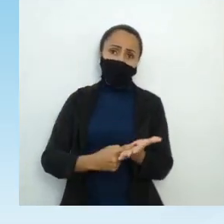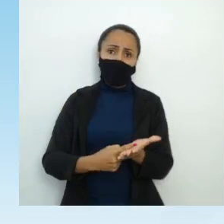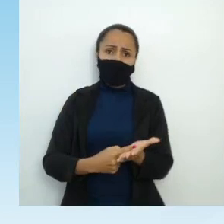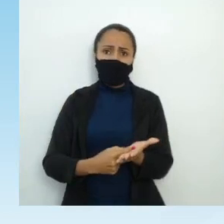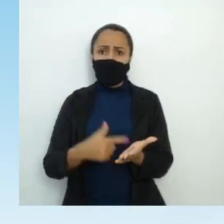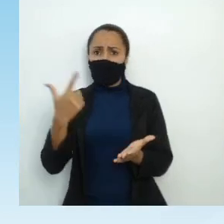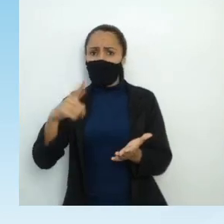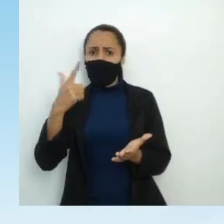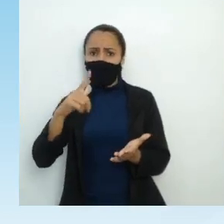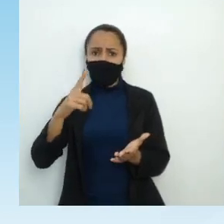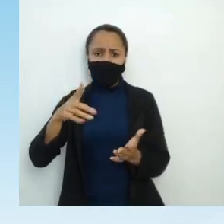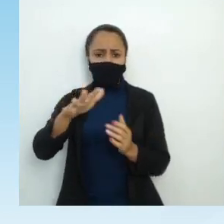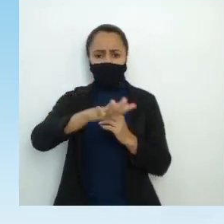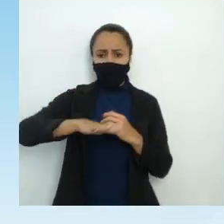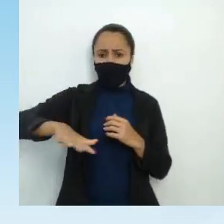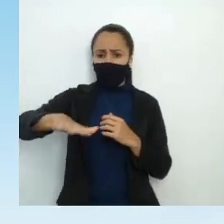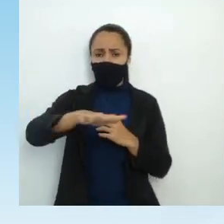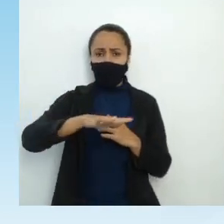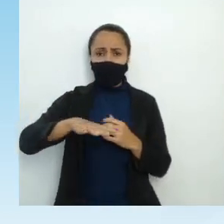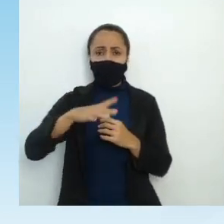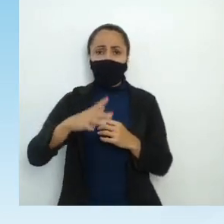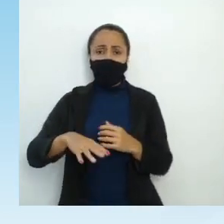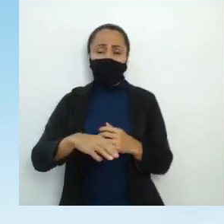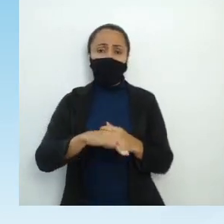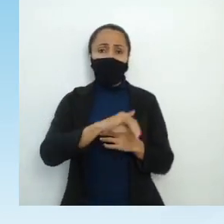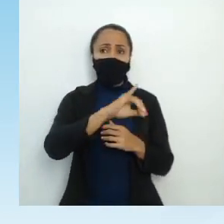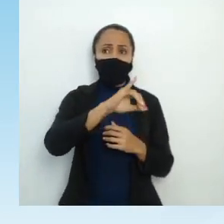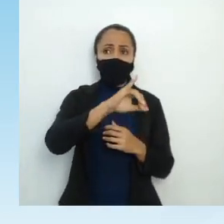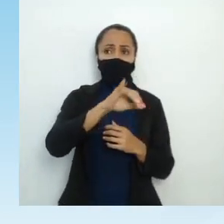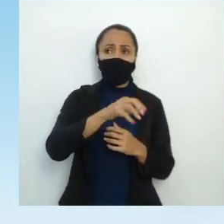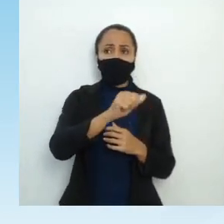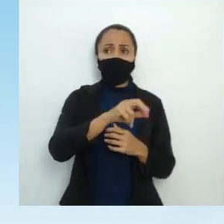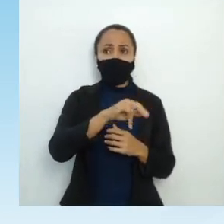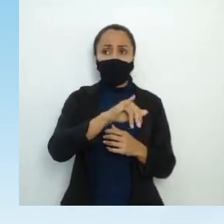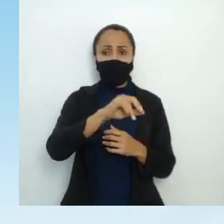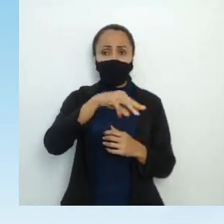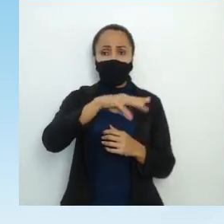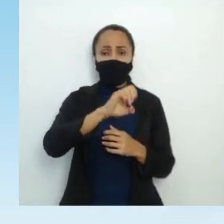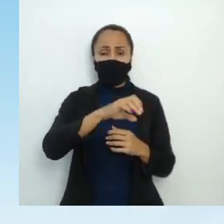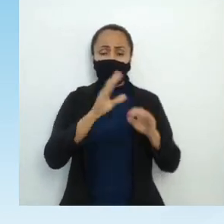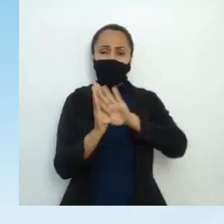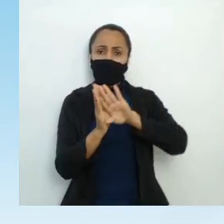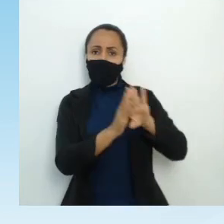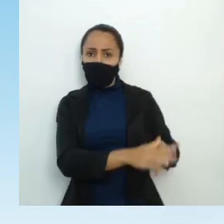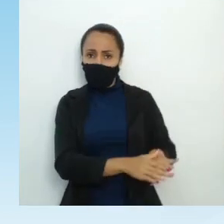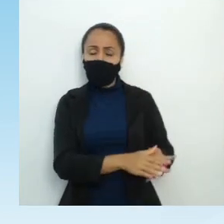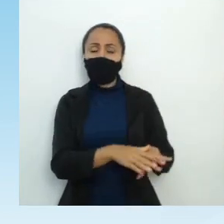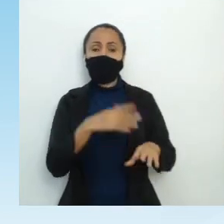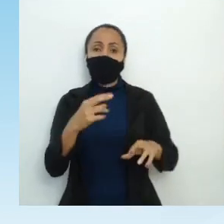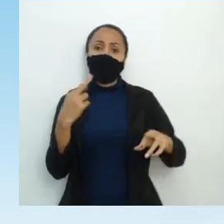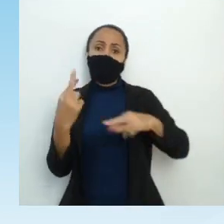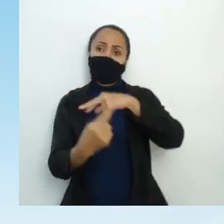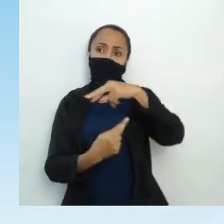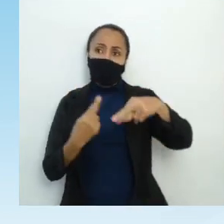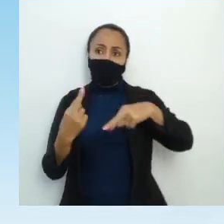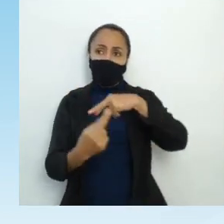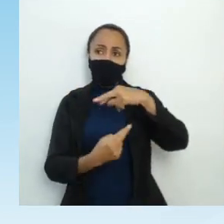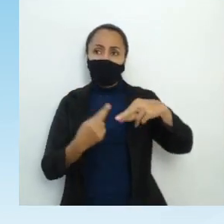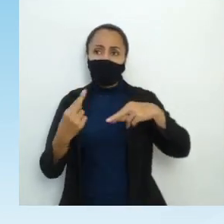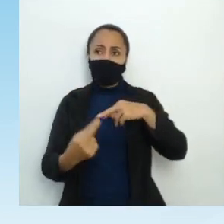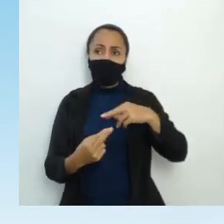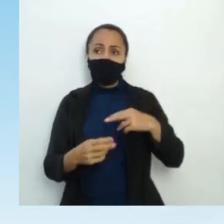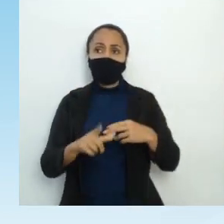para aquele absolutismo, o Jaime sai do poder, né, sem qualquer conflito, e a essa revolução será chamada de Revolução